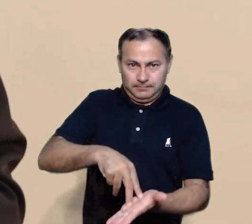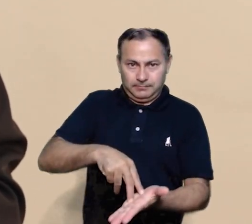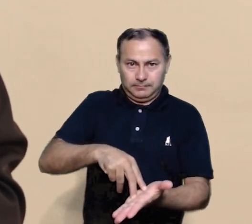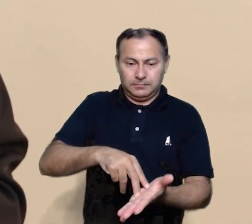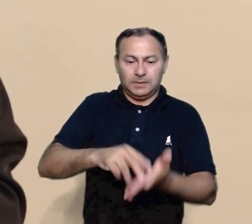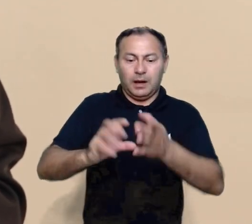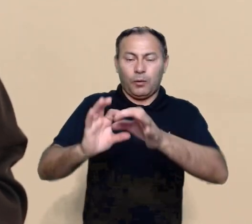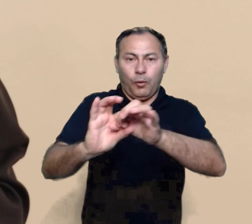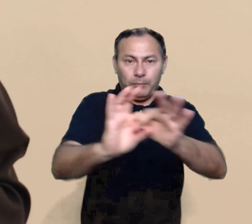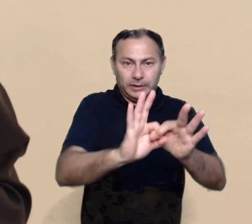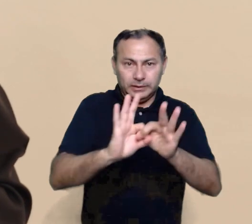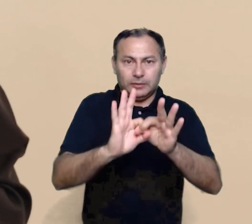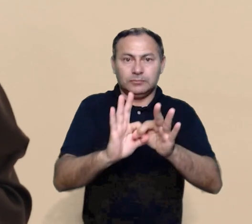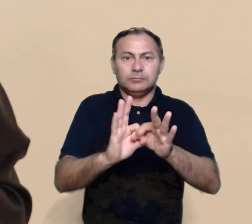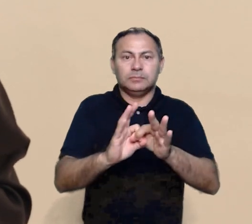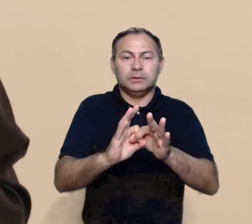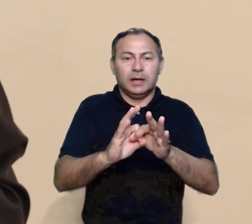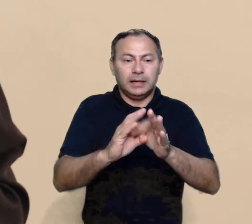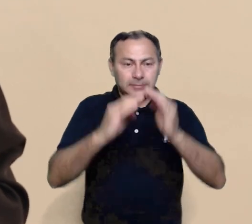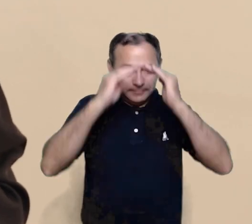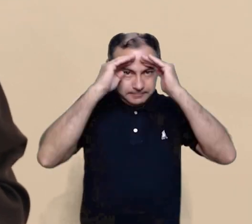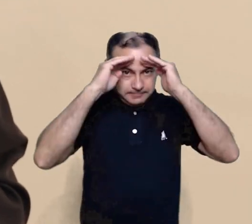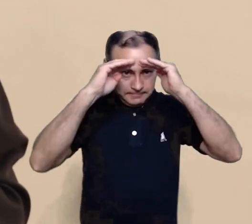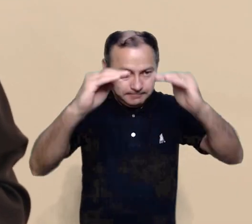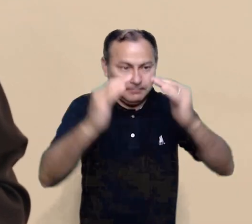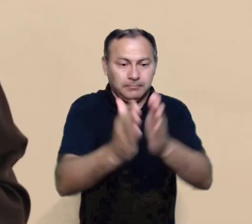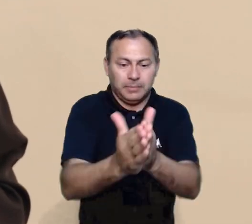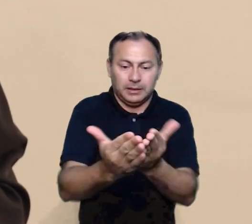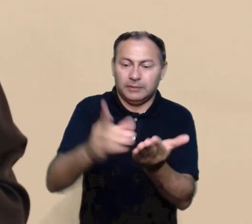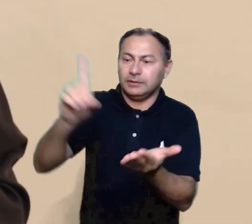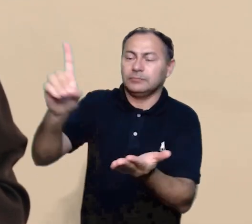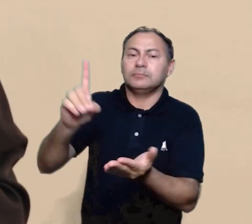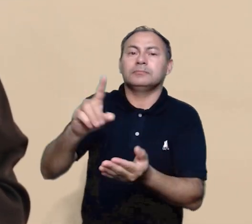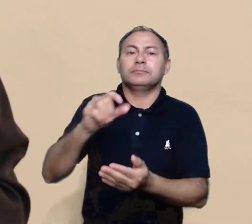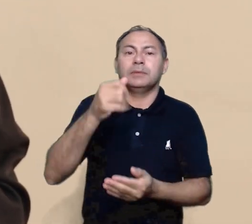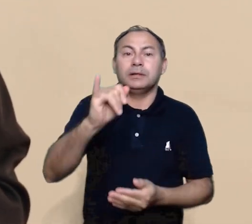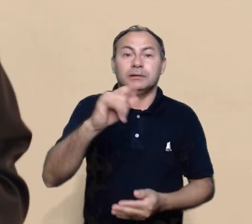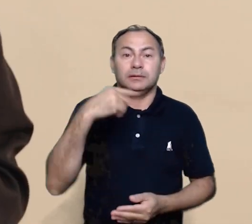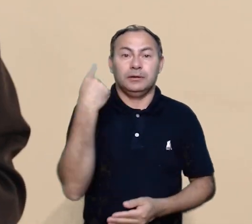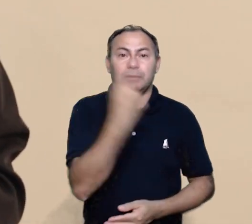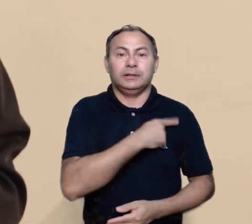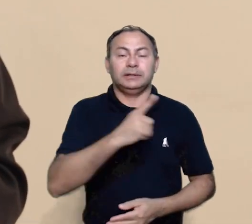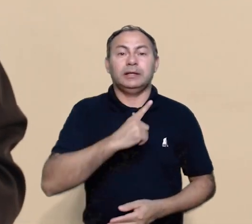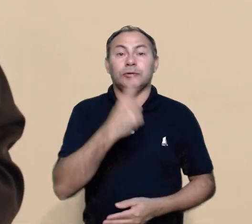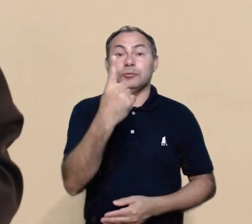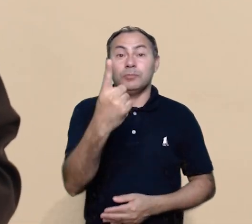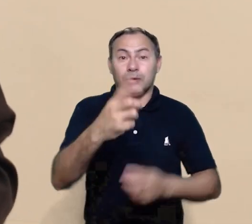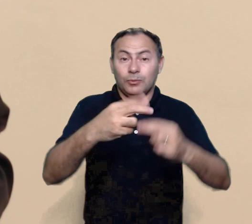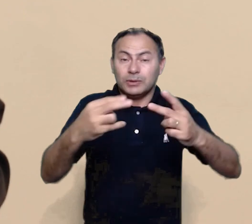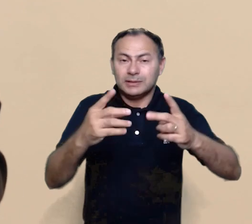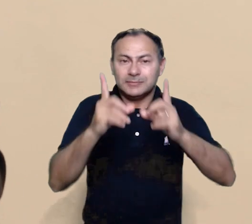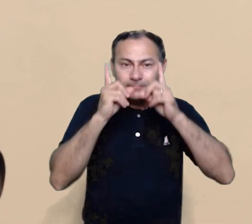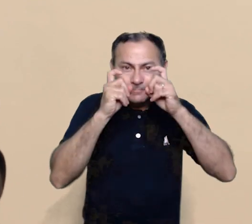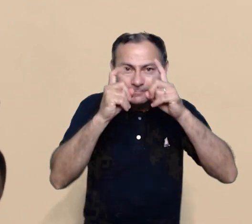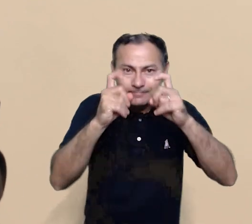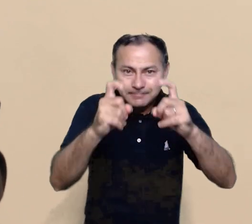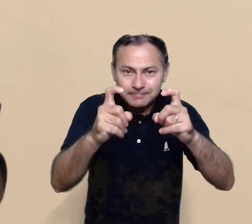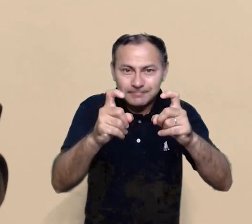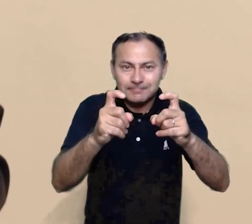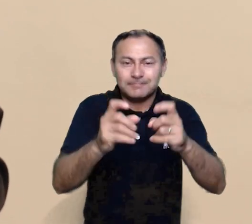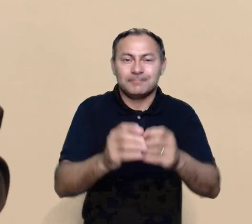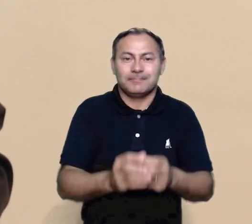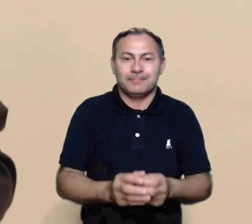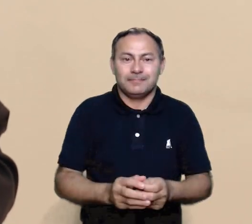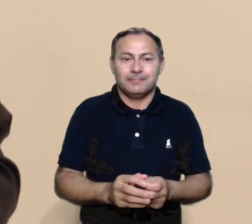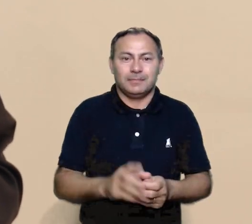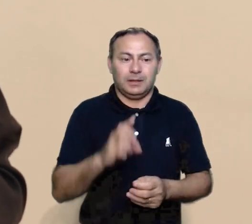mantém na comunhão e na escuta da palavra de Deus e aí nós temos um elemento muito